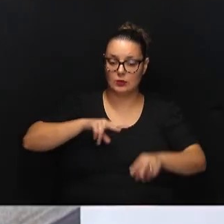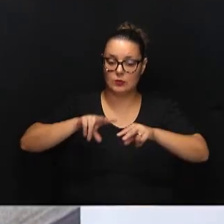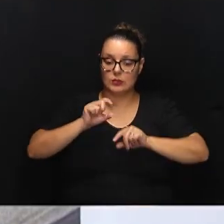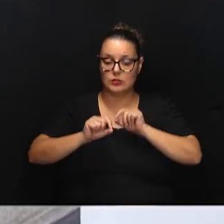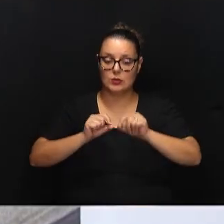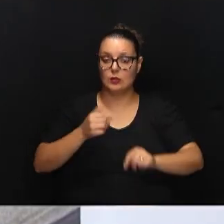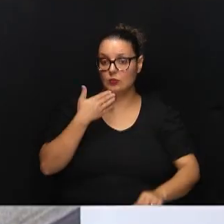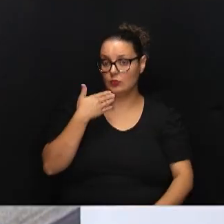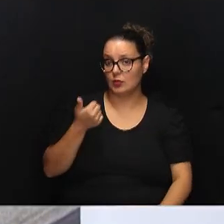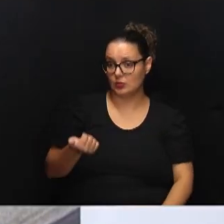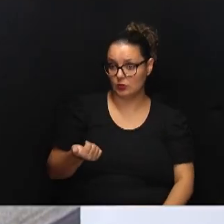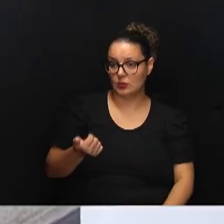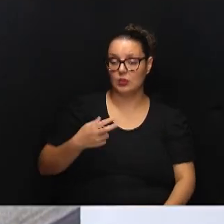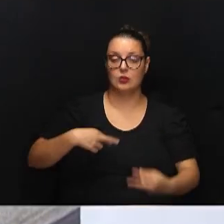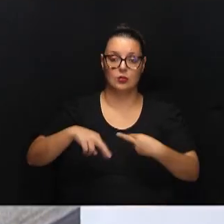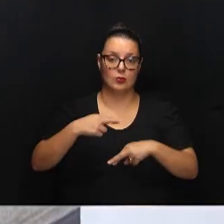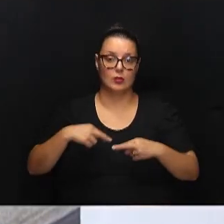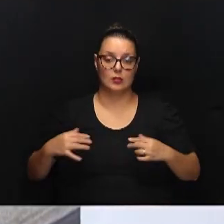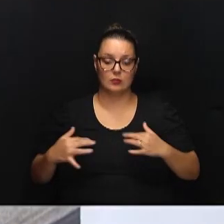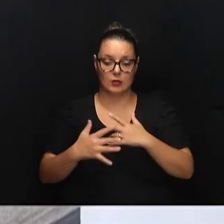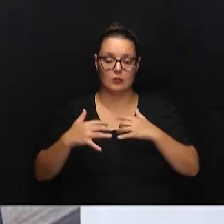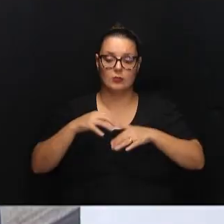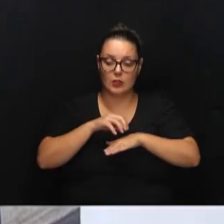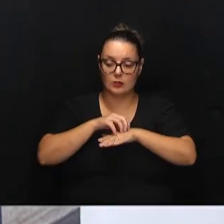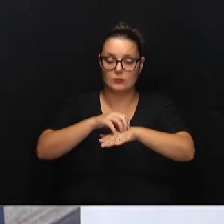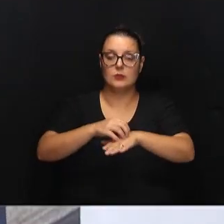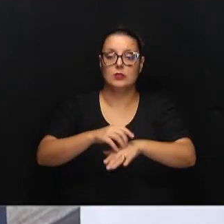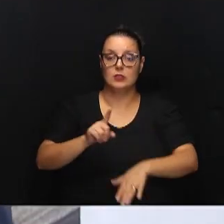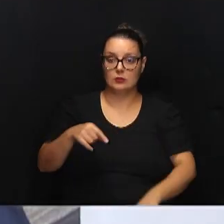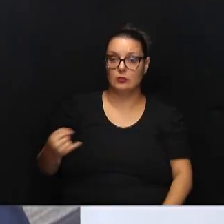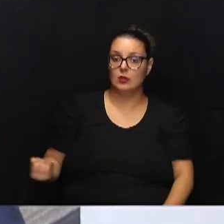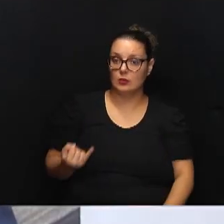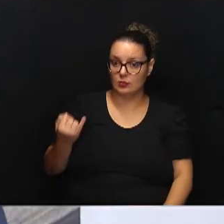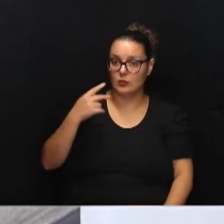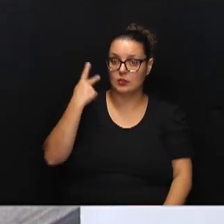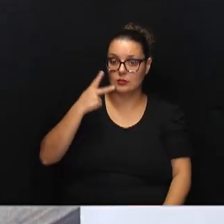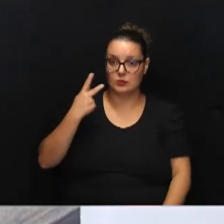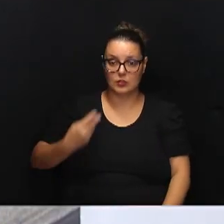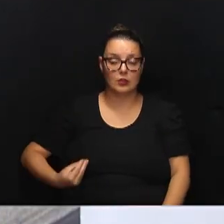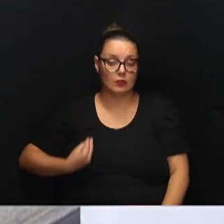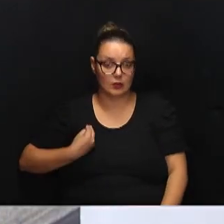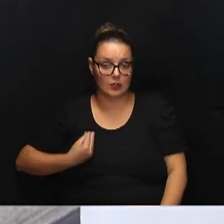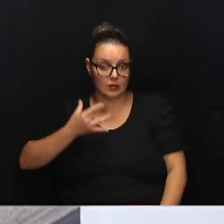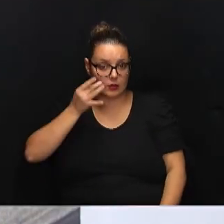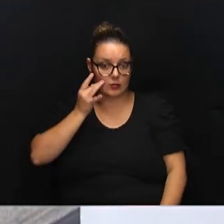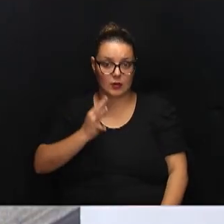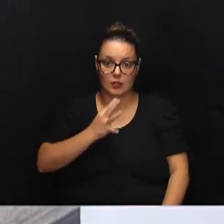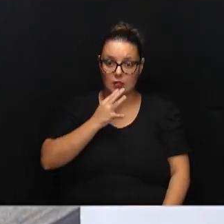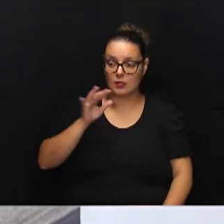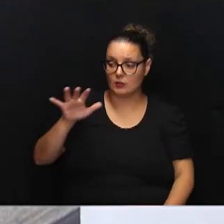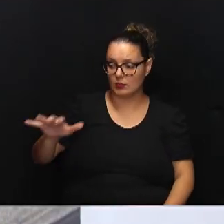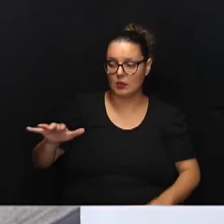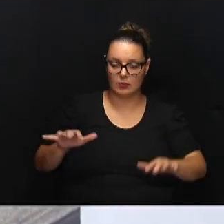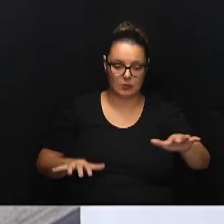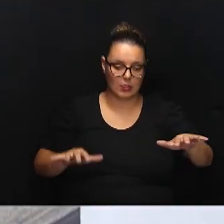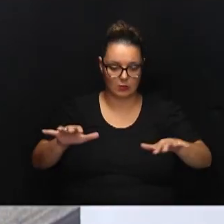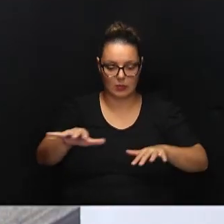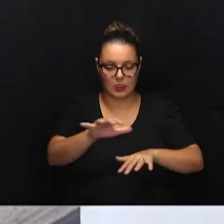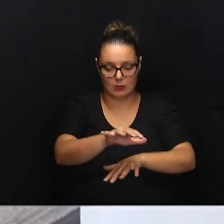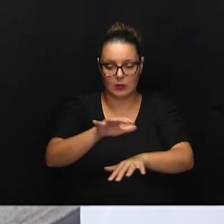melhorar, a questão da mobilidade. Então é muito importante a presença dos vereadores que conhecem cada região,